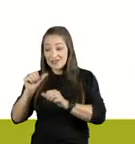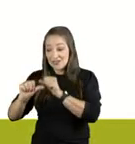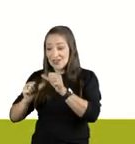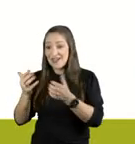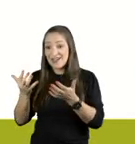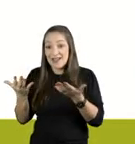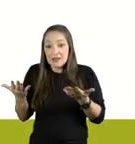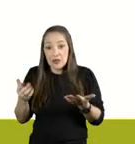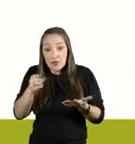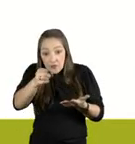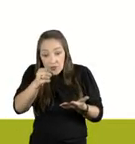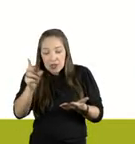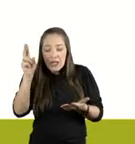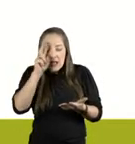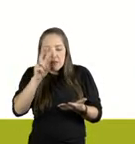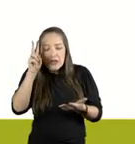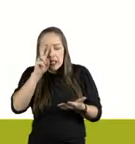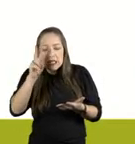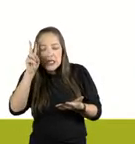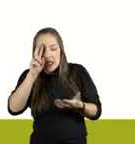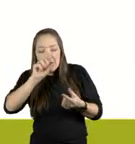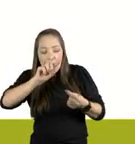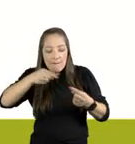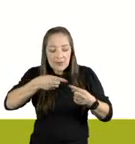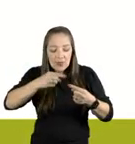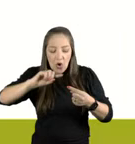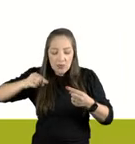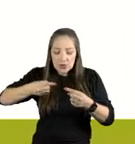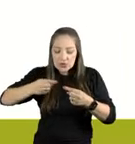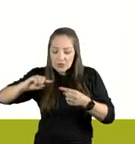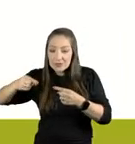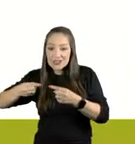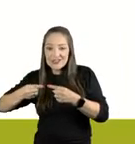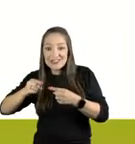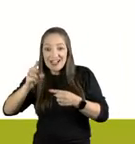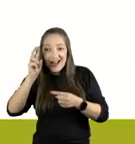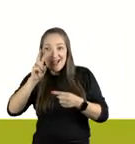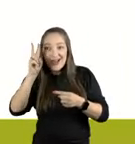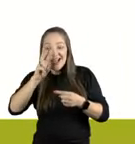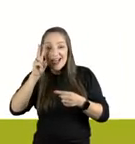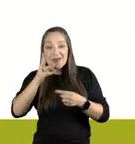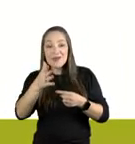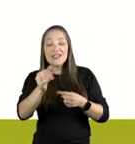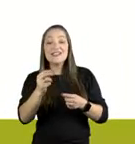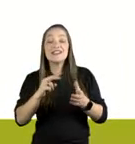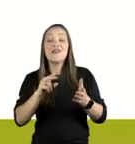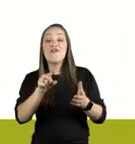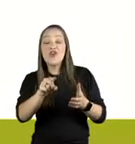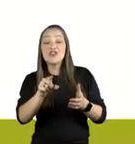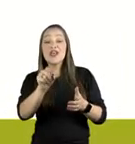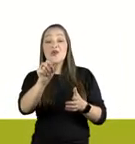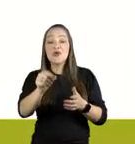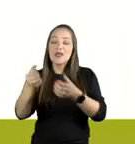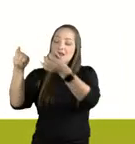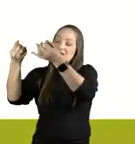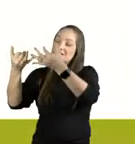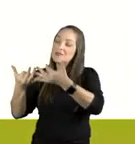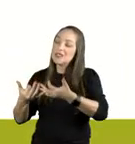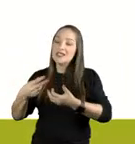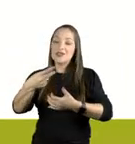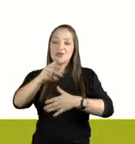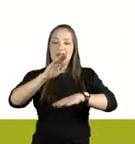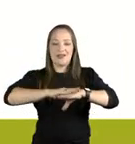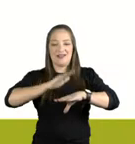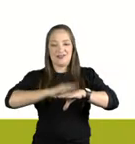você revisita, relembra esses objetivos, você justifica as ações que você